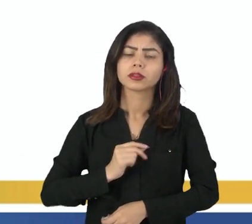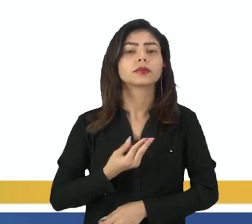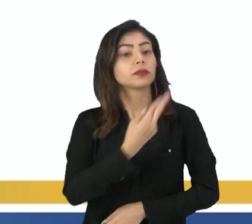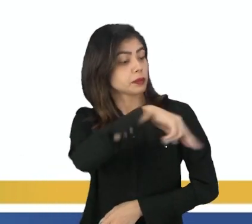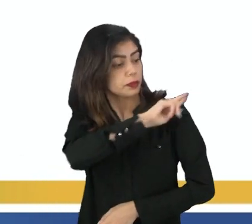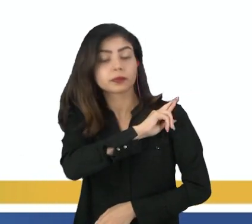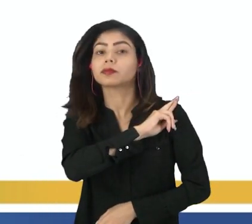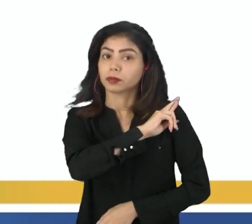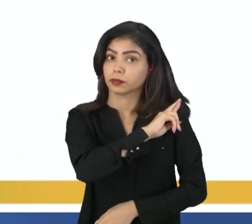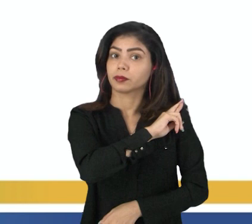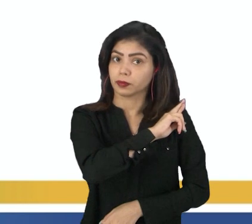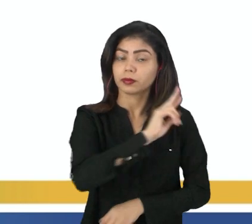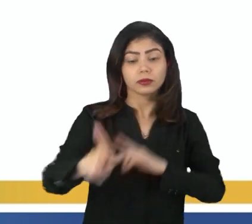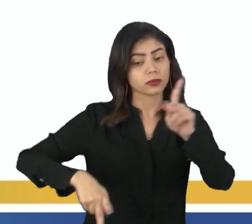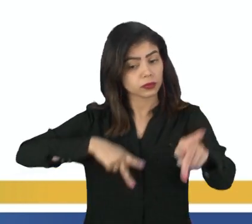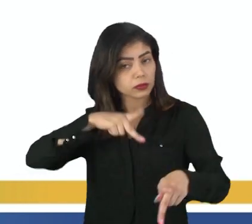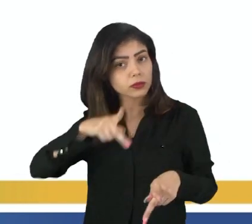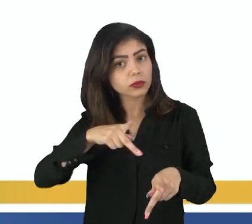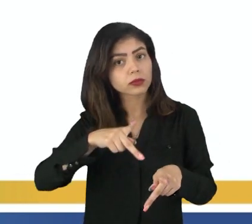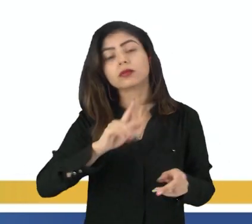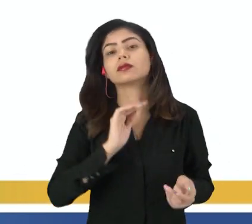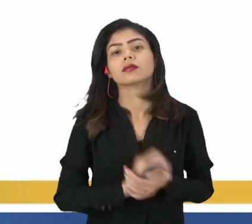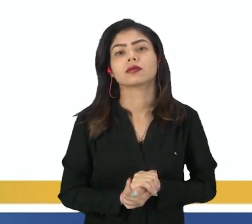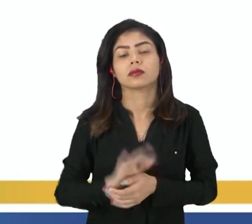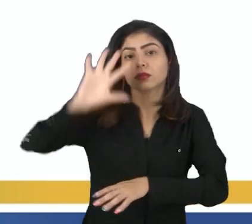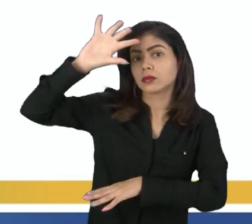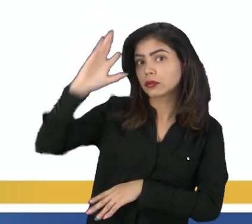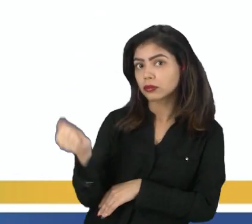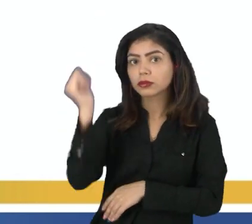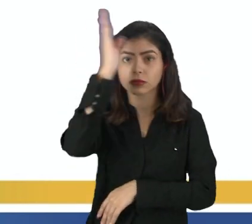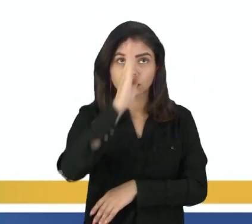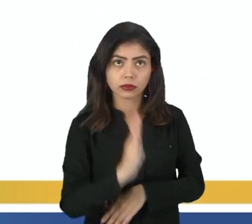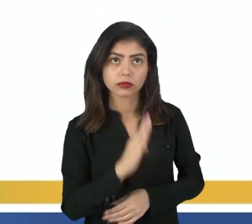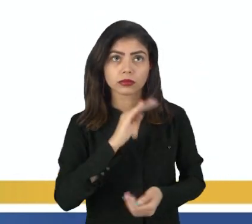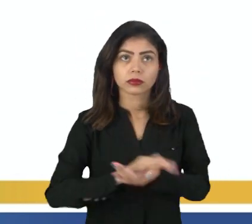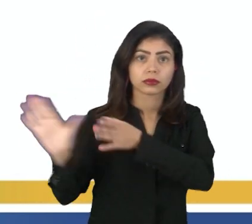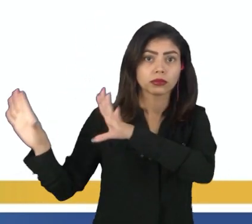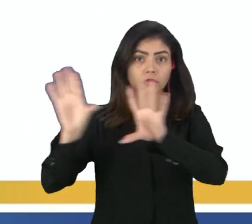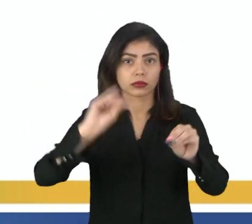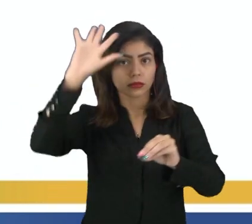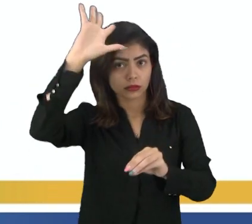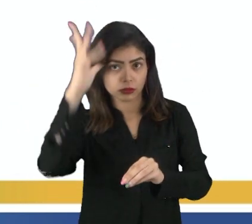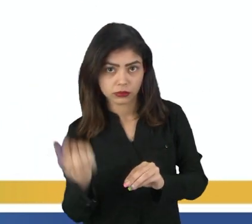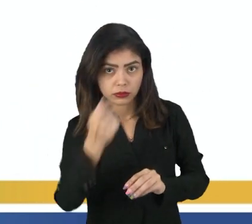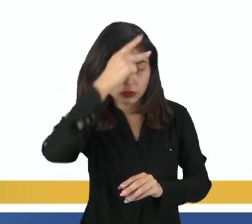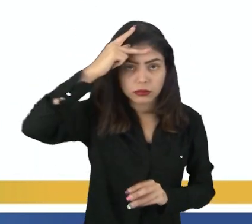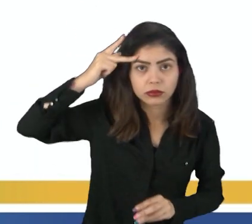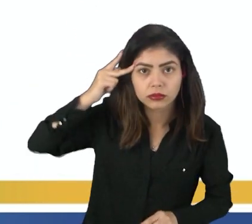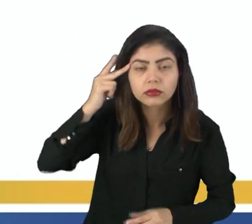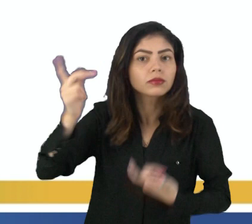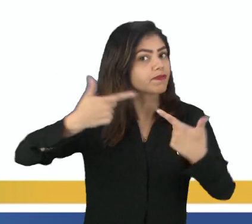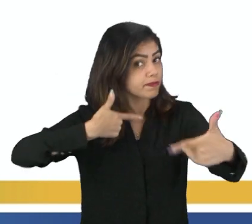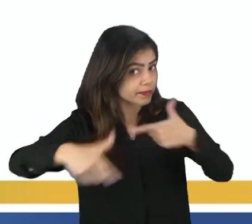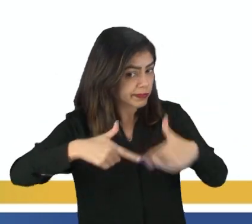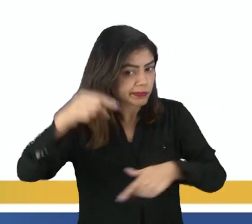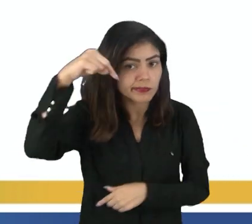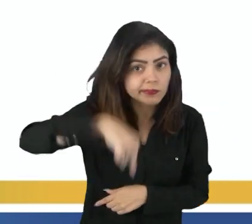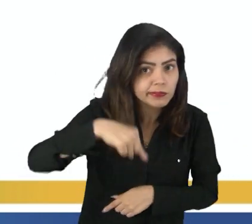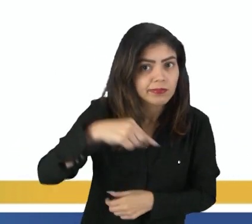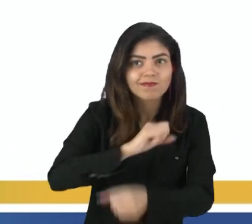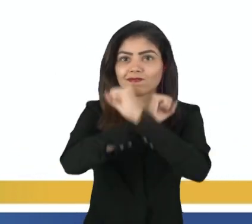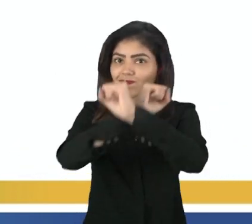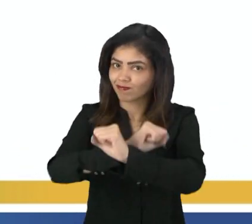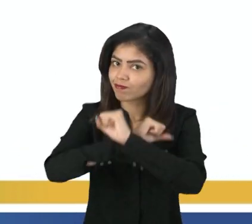responsáveis por trazerem povos africanos para o Brasil. Eles trouxeram da África pessoas para trabalharem aqui